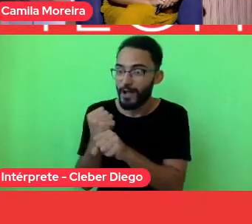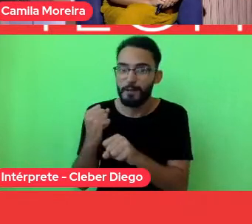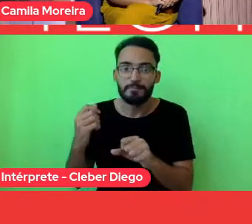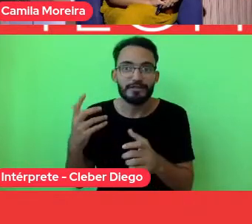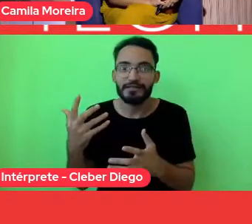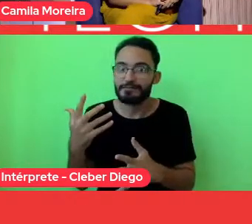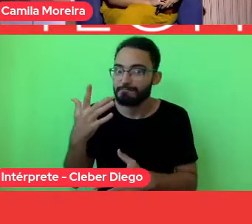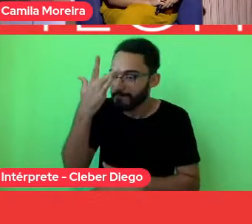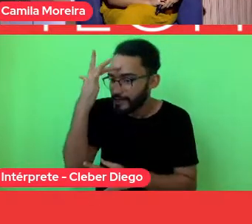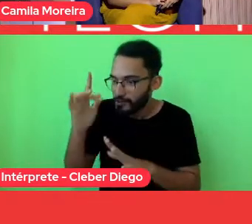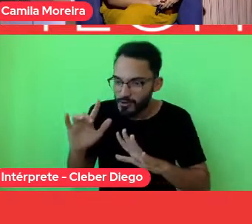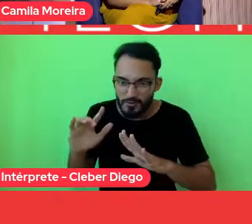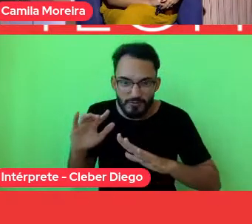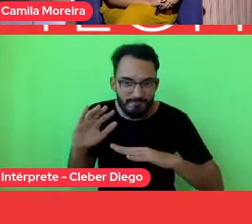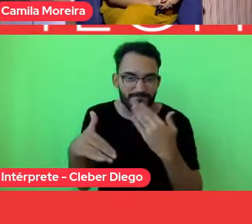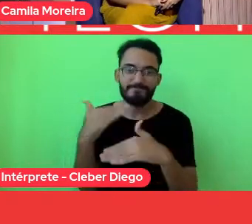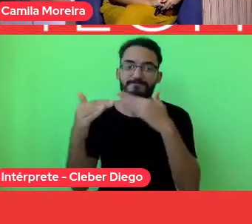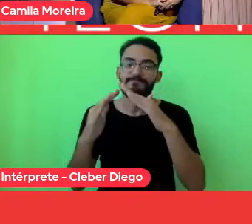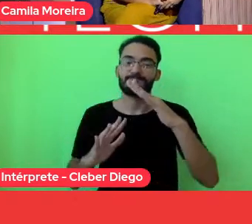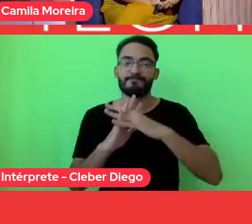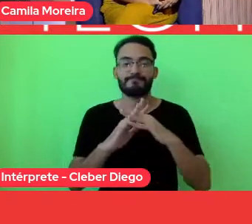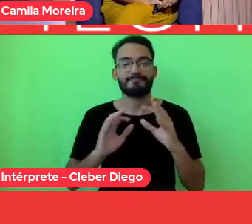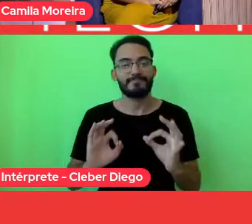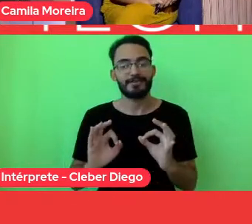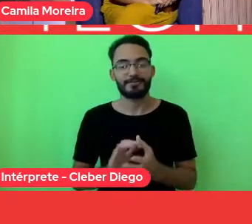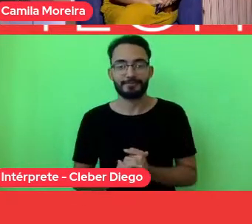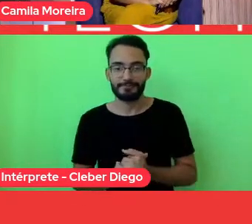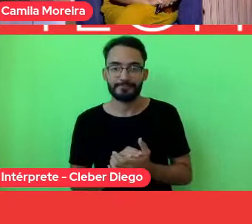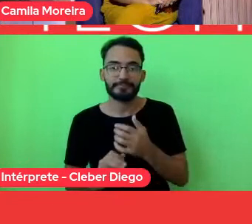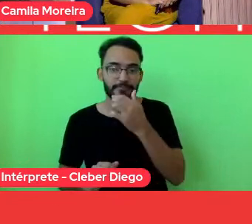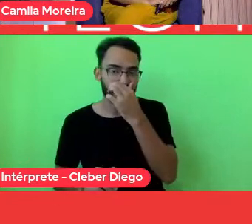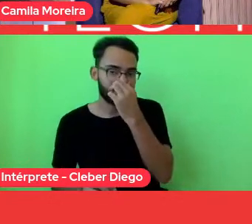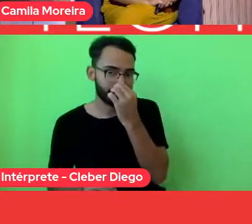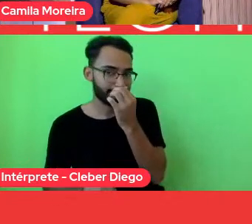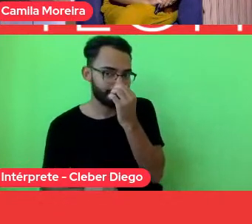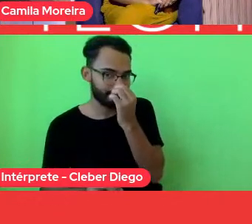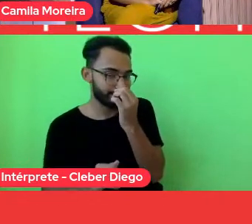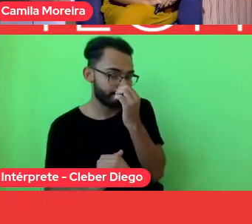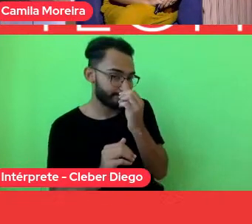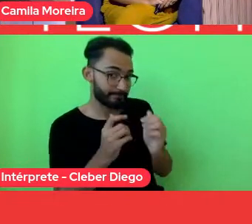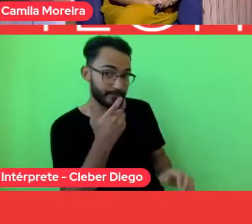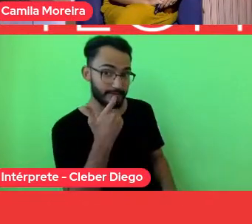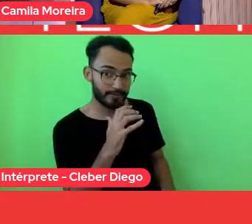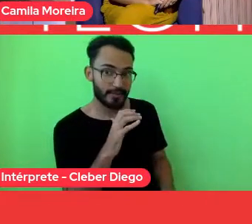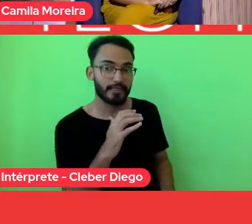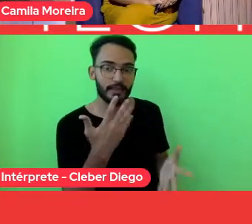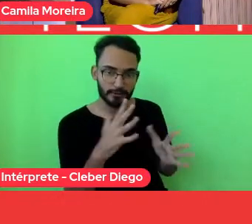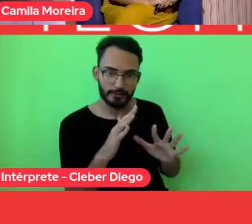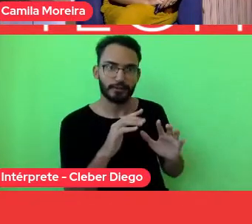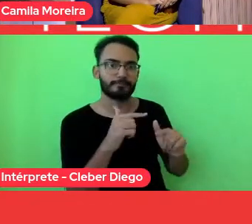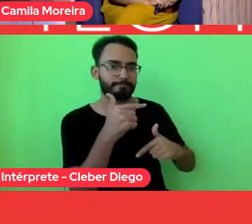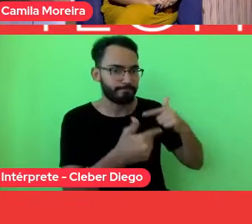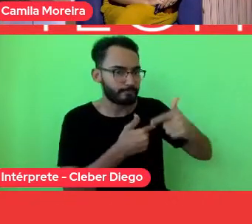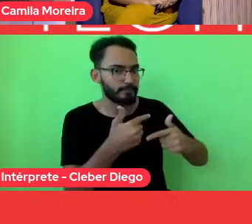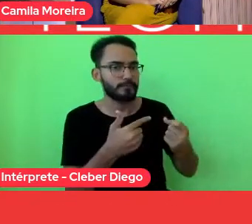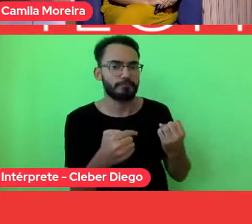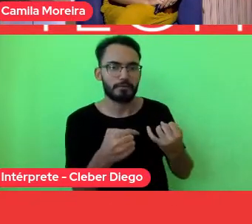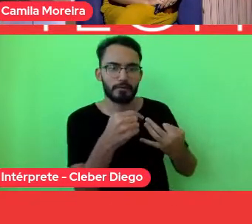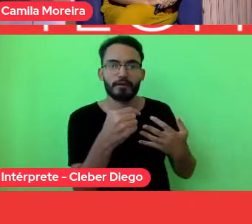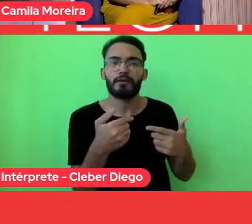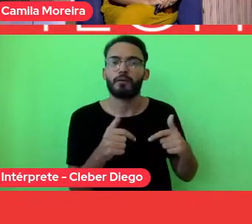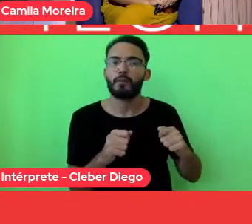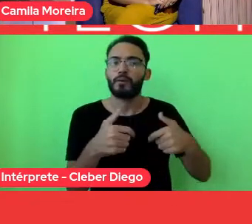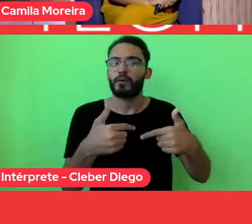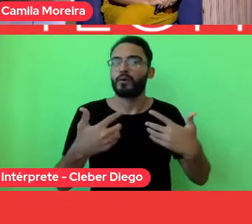É, e assim, e quando a gente, e como se a CIT já não fizesse coisa pra caramba, a gente resolve fazer